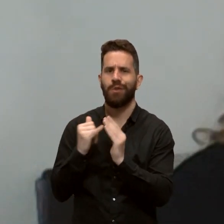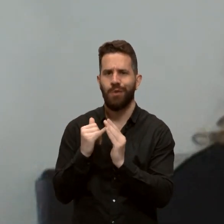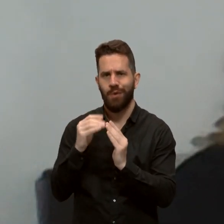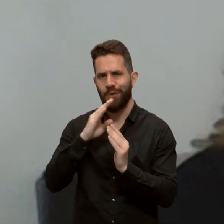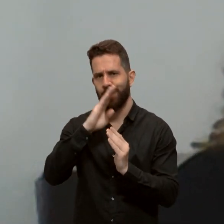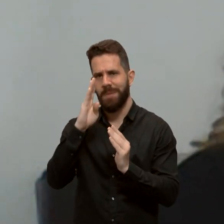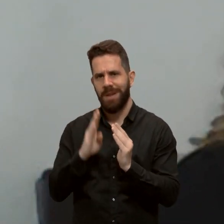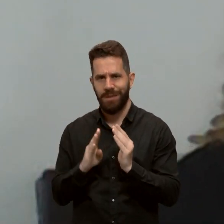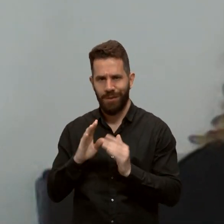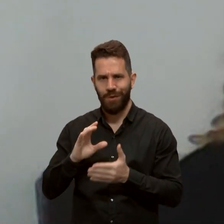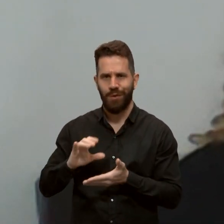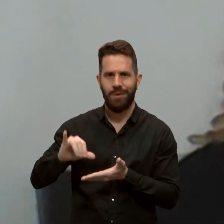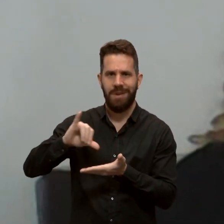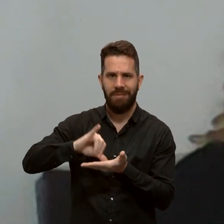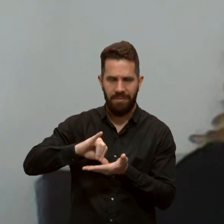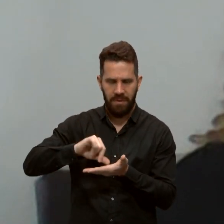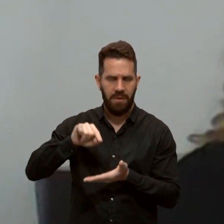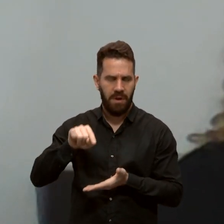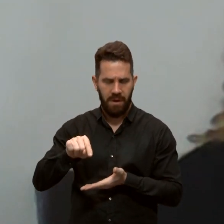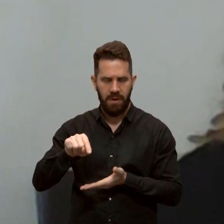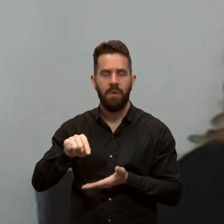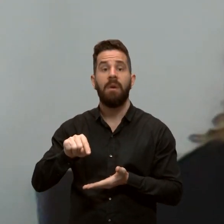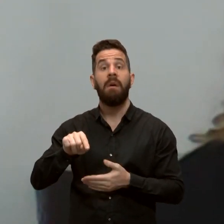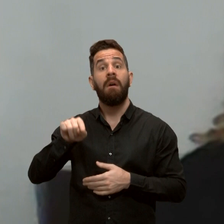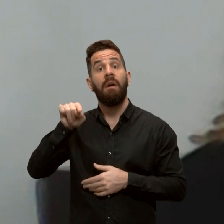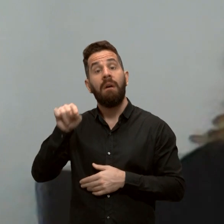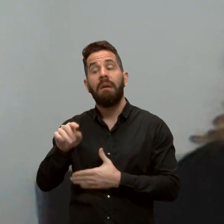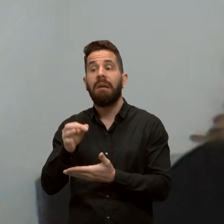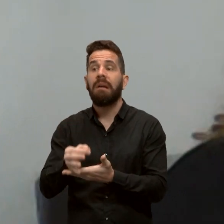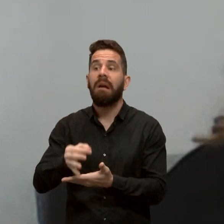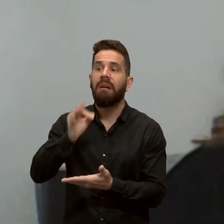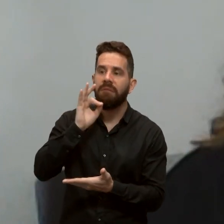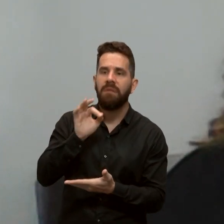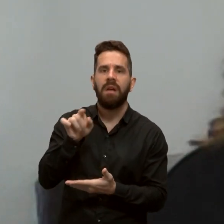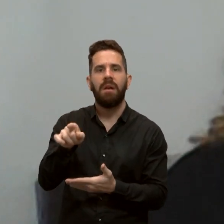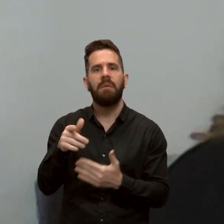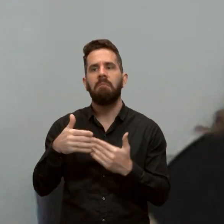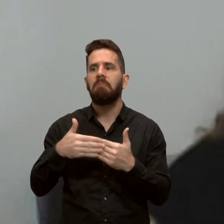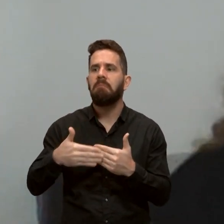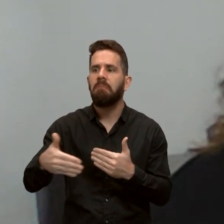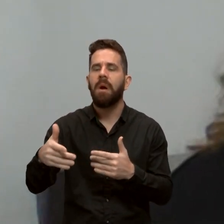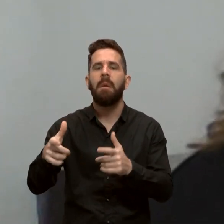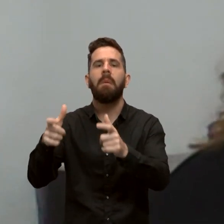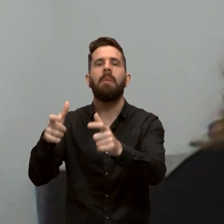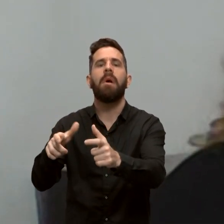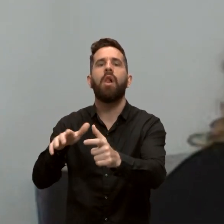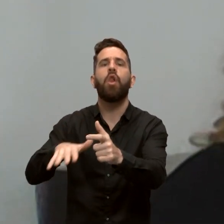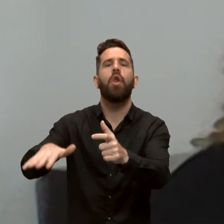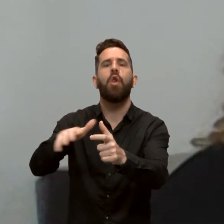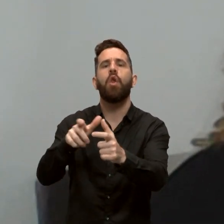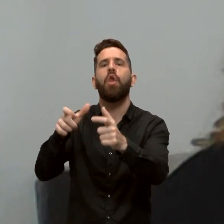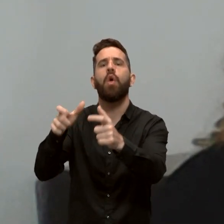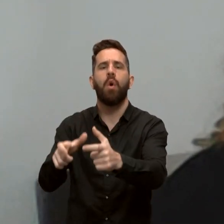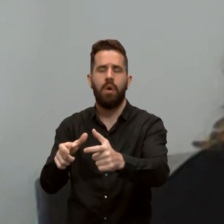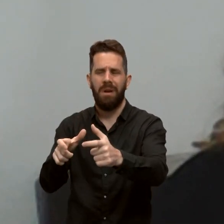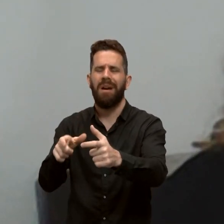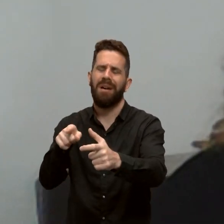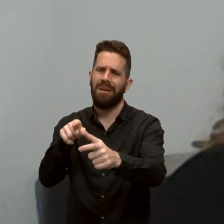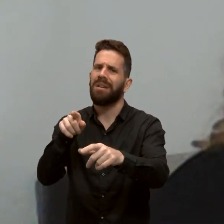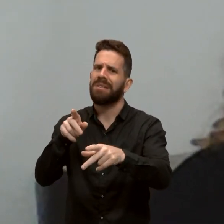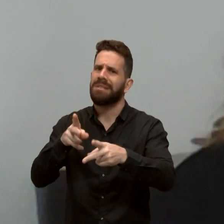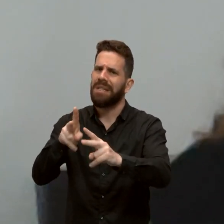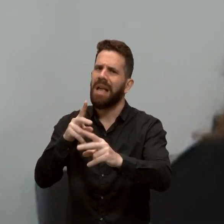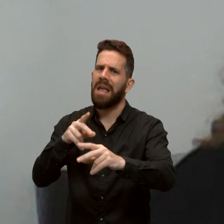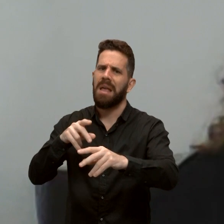o IBRACE, que ele é meio que um berço, assim, um nascedouro, né, de movimentos bastante